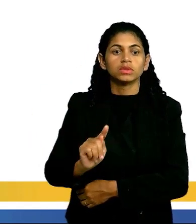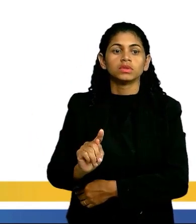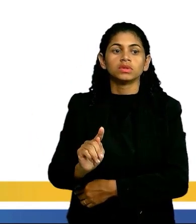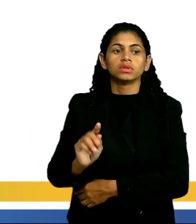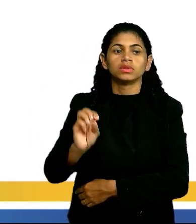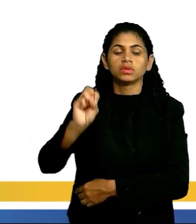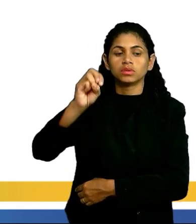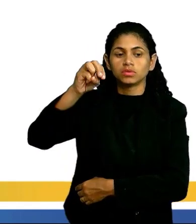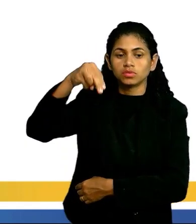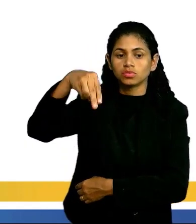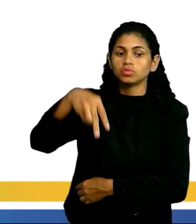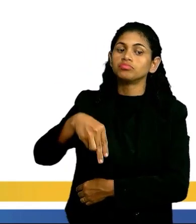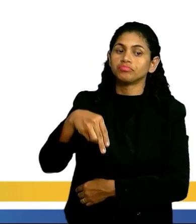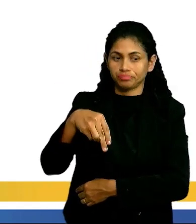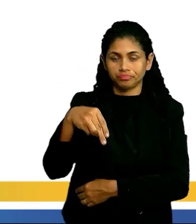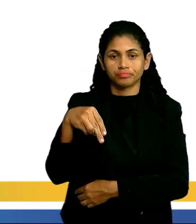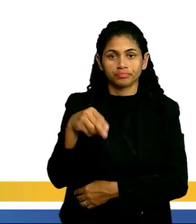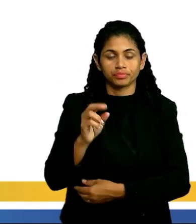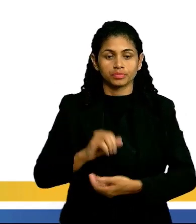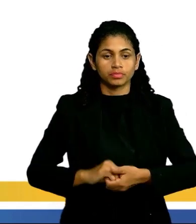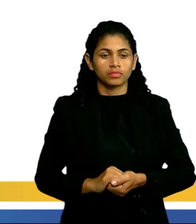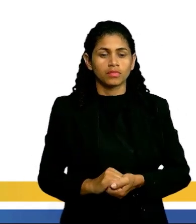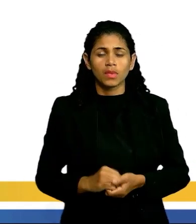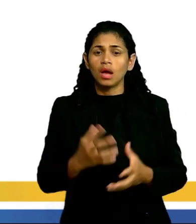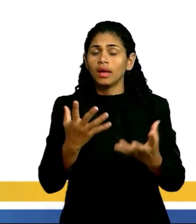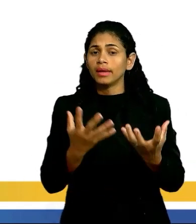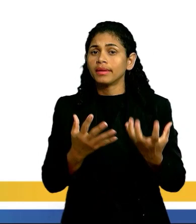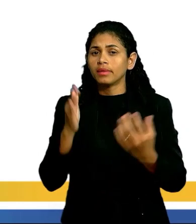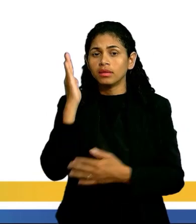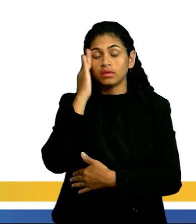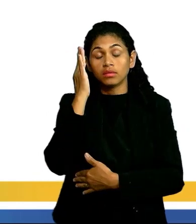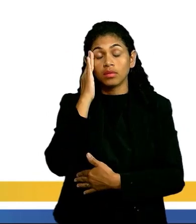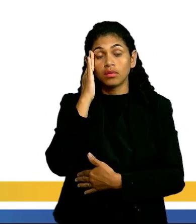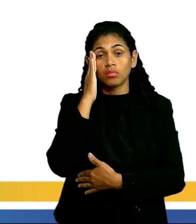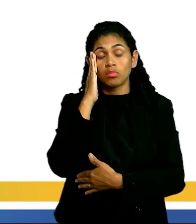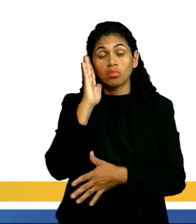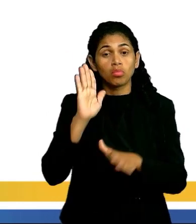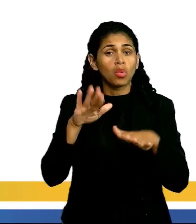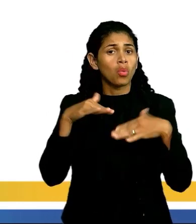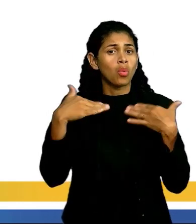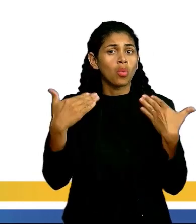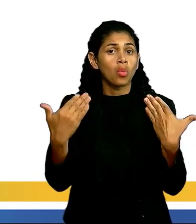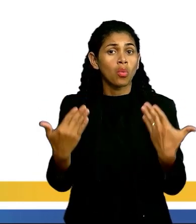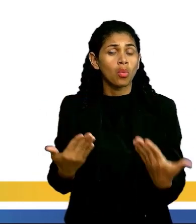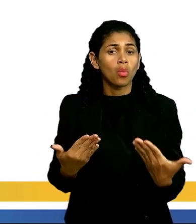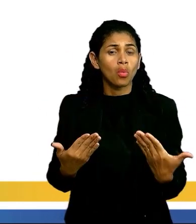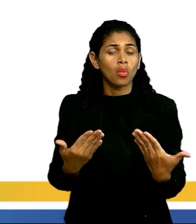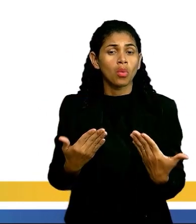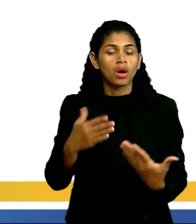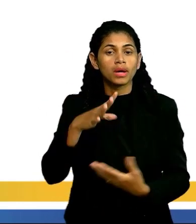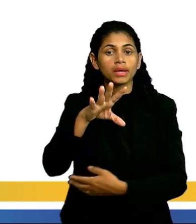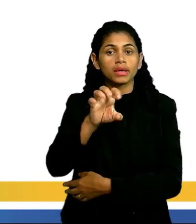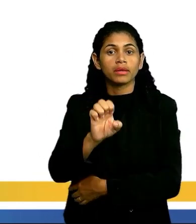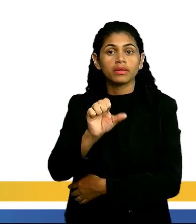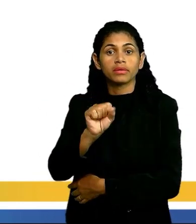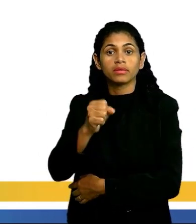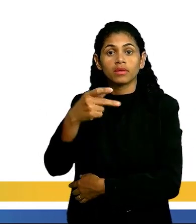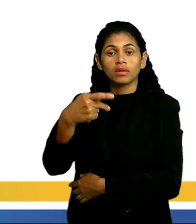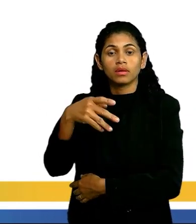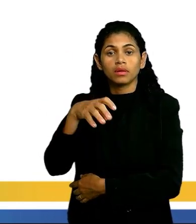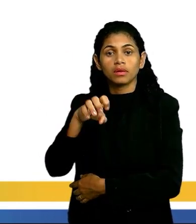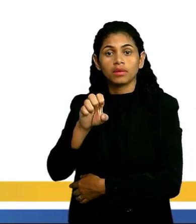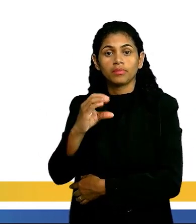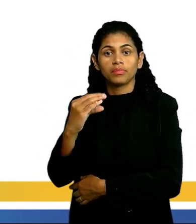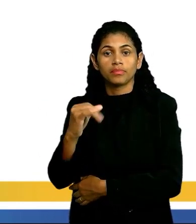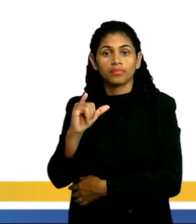coloca ali, ó, que ela quer saber sobre a espécie mais oxidada. Então, se eu quero saber sobre a espécie mais oxidada, eu quero saber